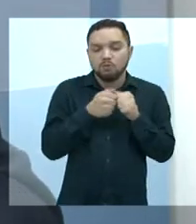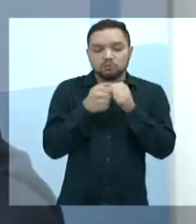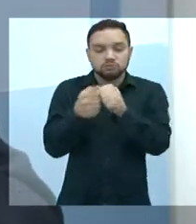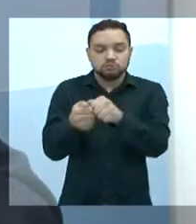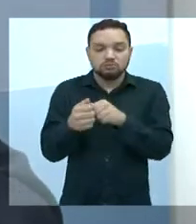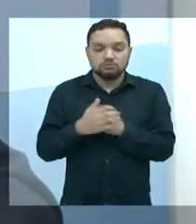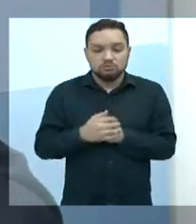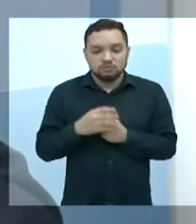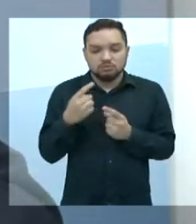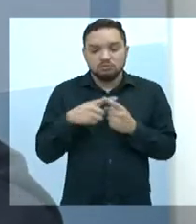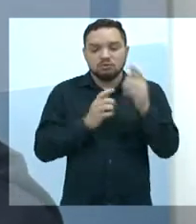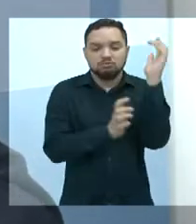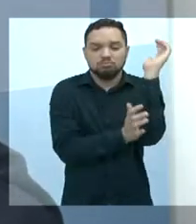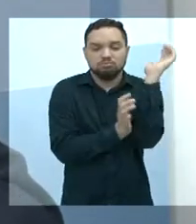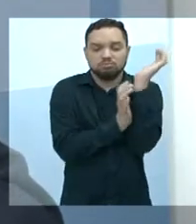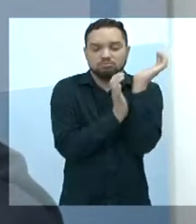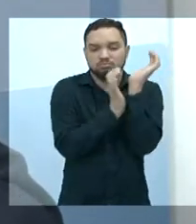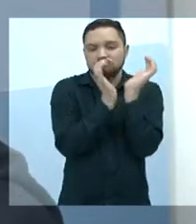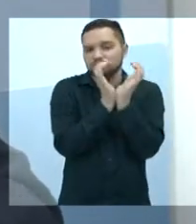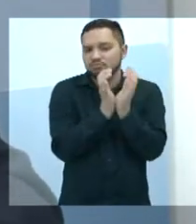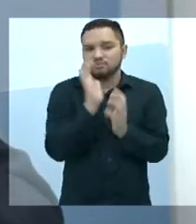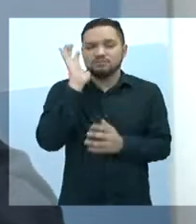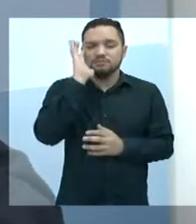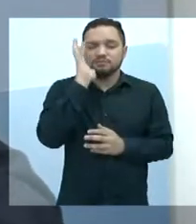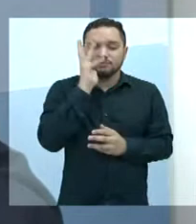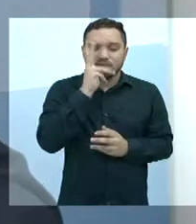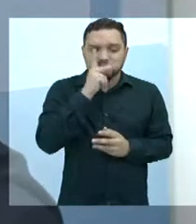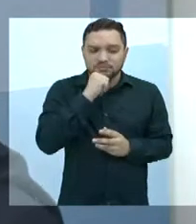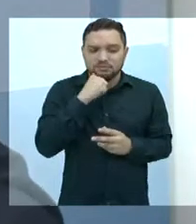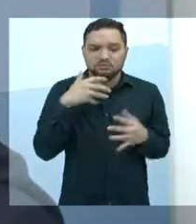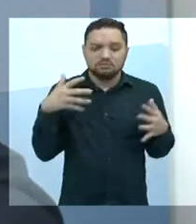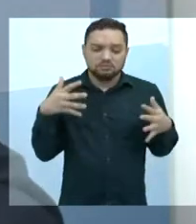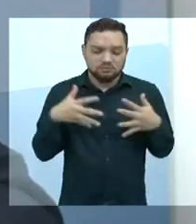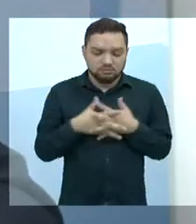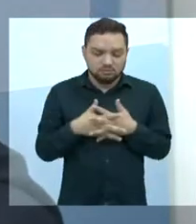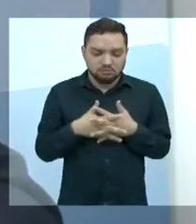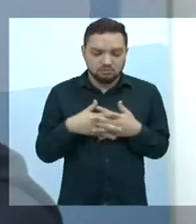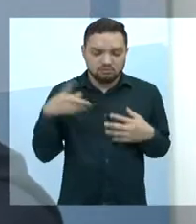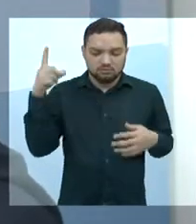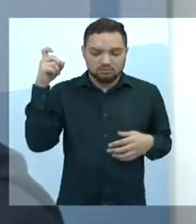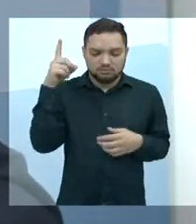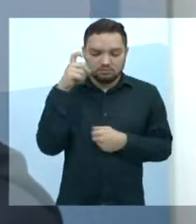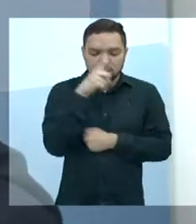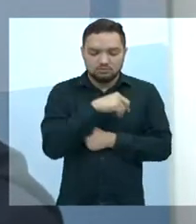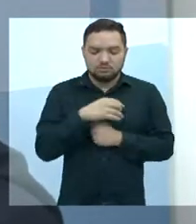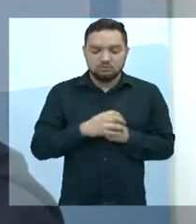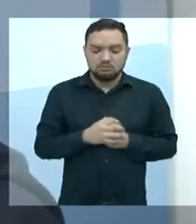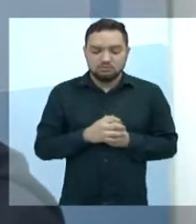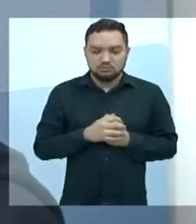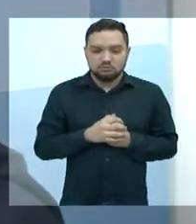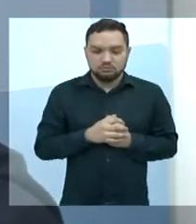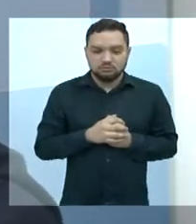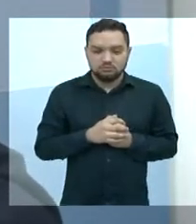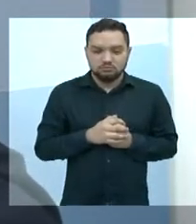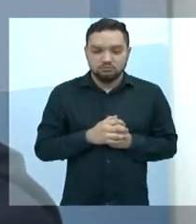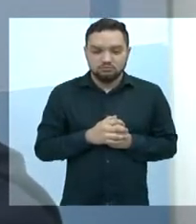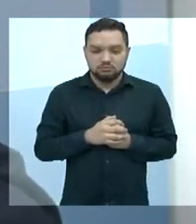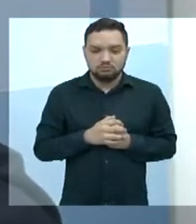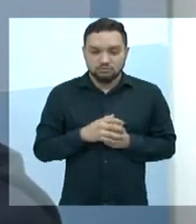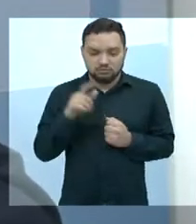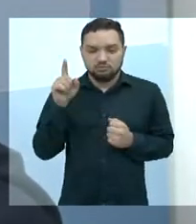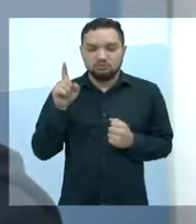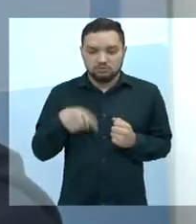a burocracia é grande que dificulta muita coisa. Então, isso aí também é uma demanda